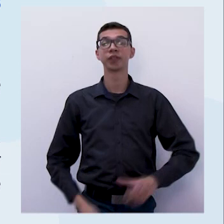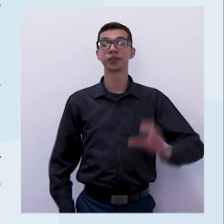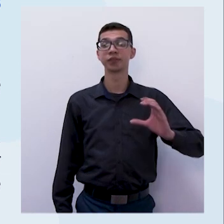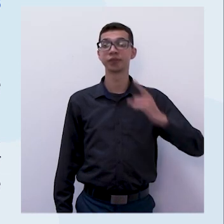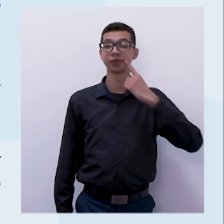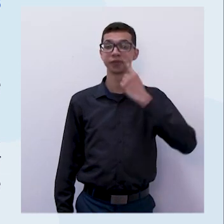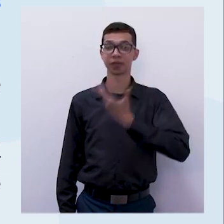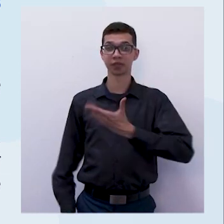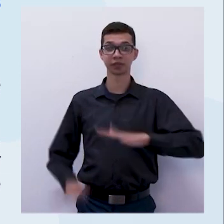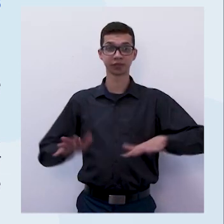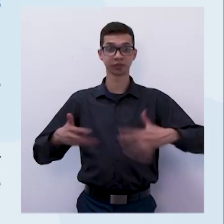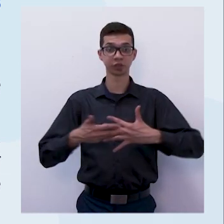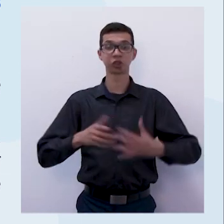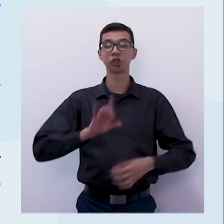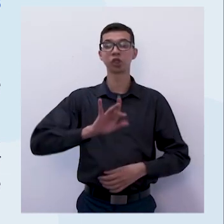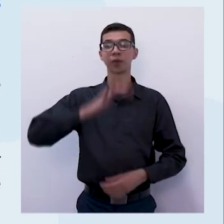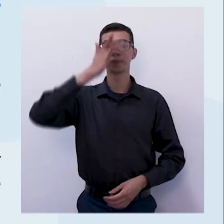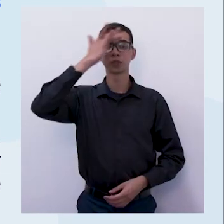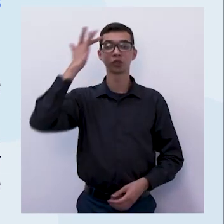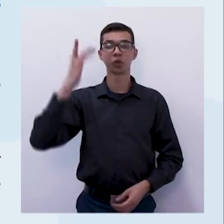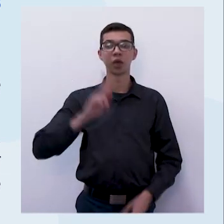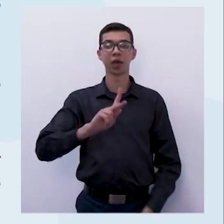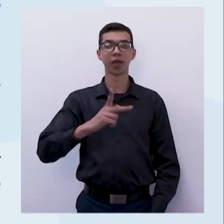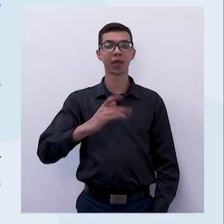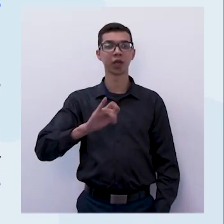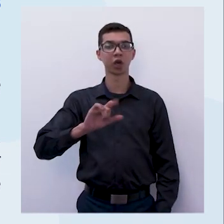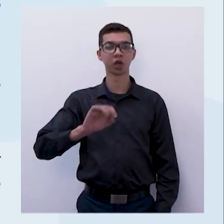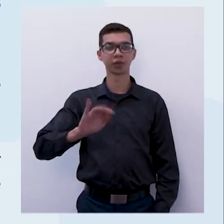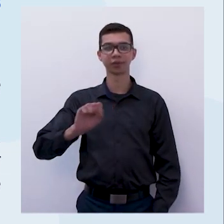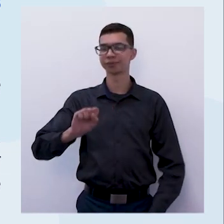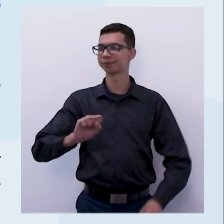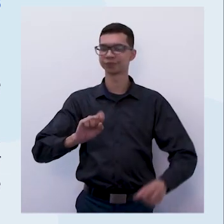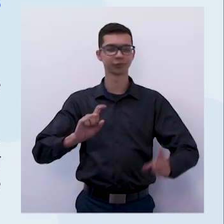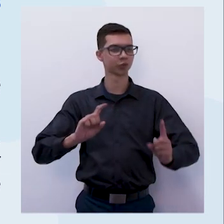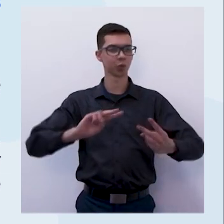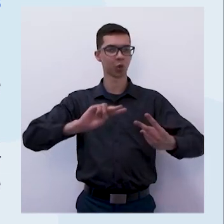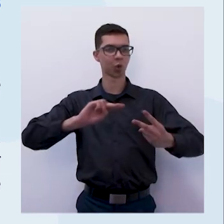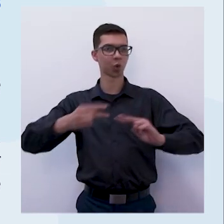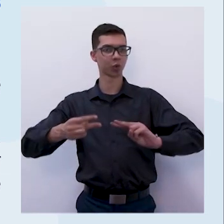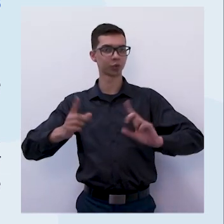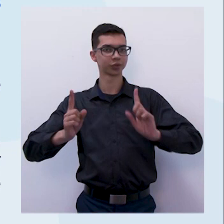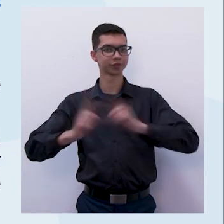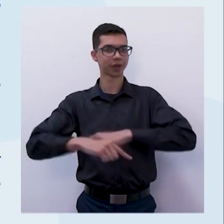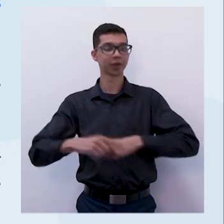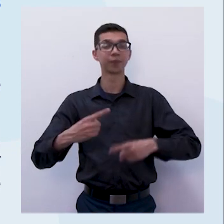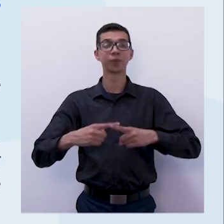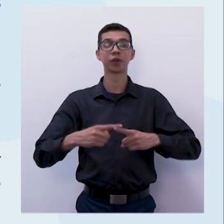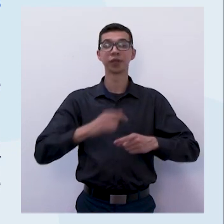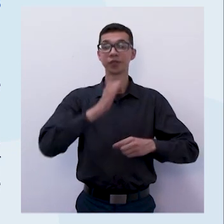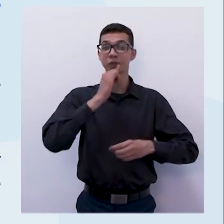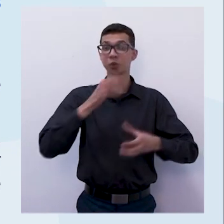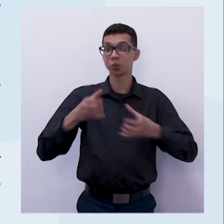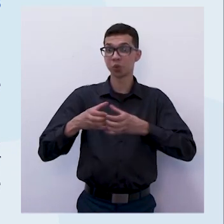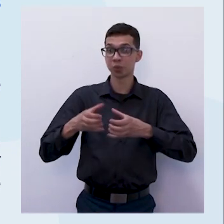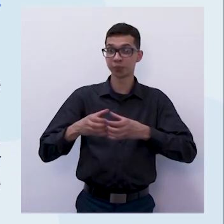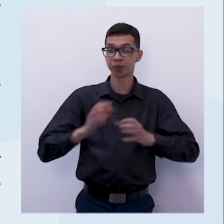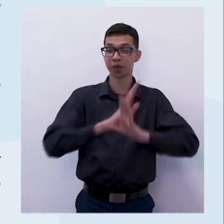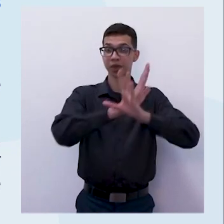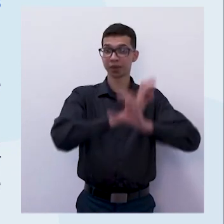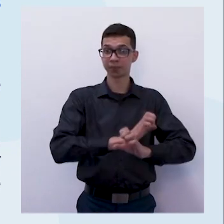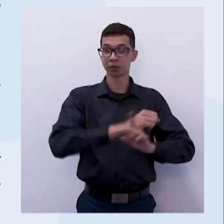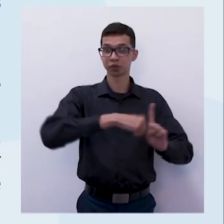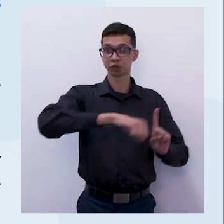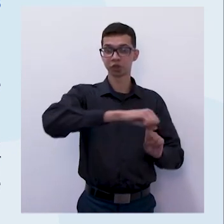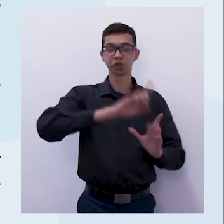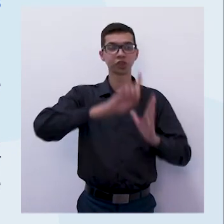limitada somente aos ilotas, é justamente o contrário. Se tem um grupo da sociedade espartana que não tem direito algum, nem